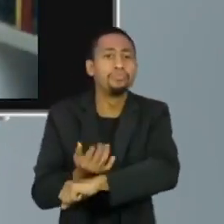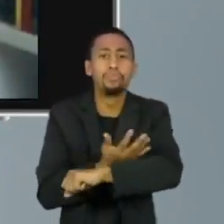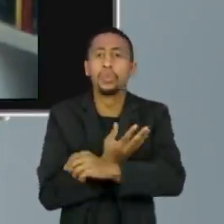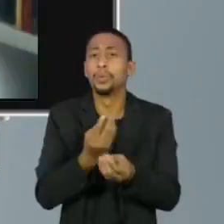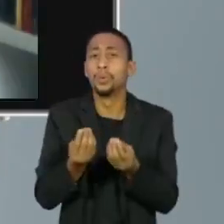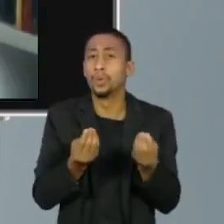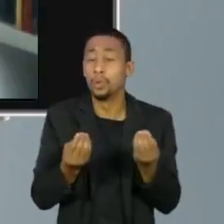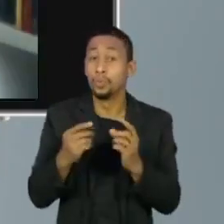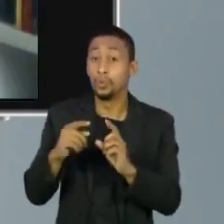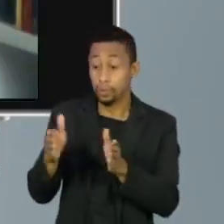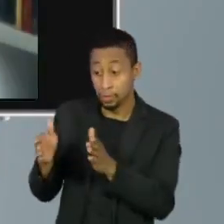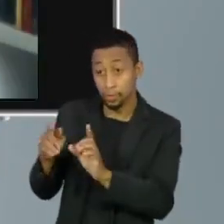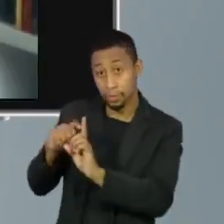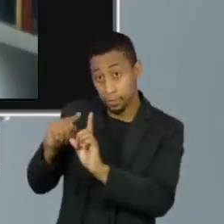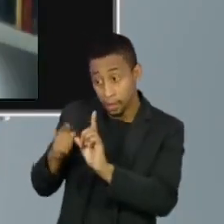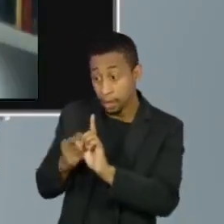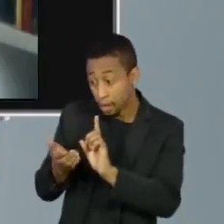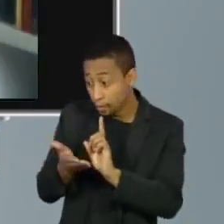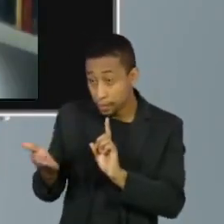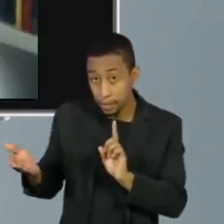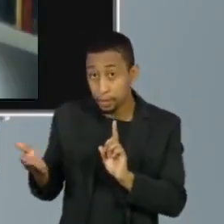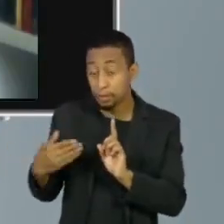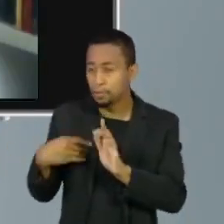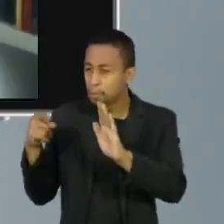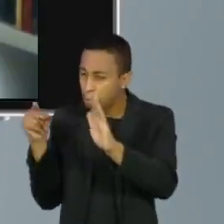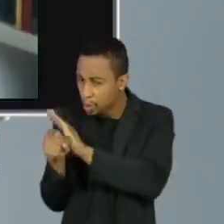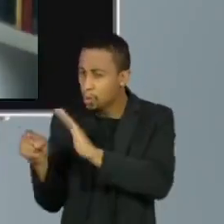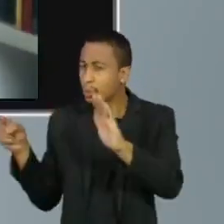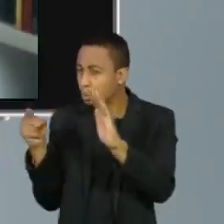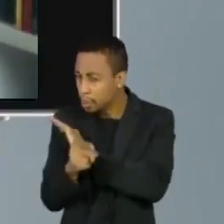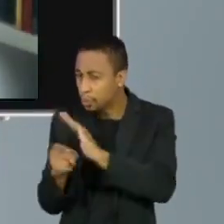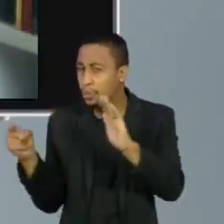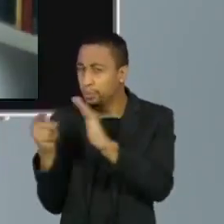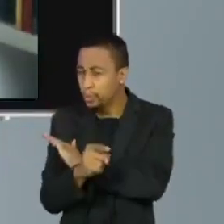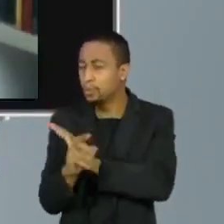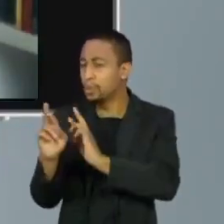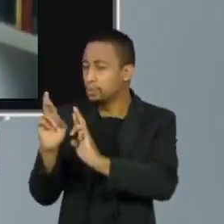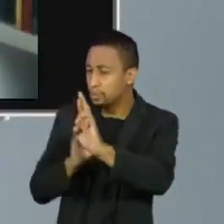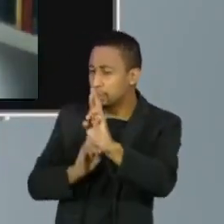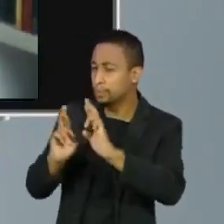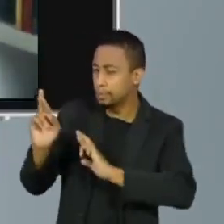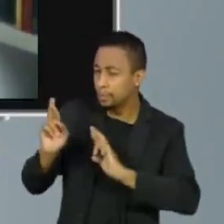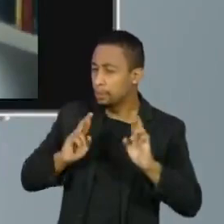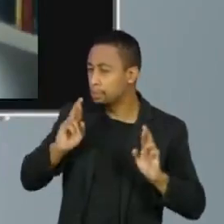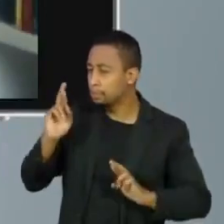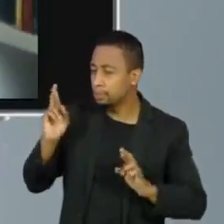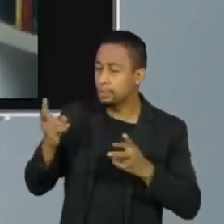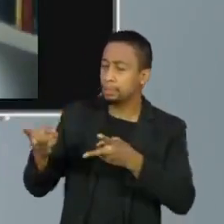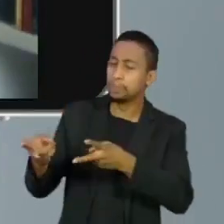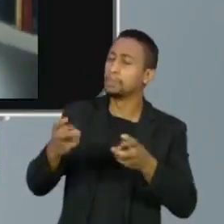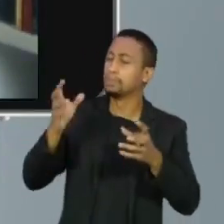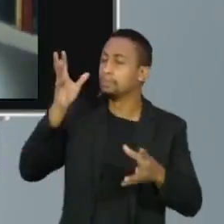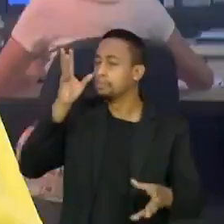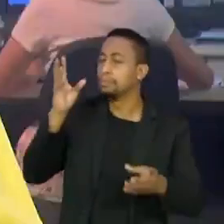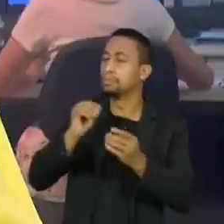e fora da gravidez, com o intuito de fazer esse diagnóstico e oferecer para ela um tratamento.